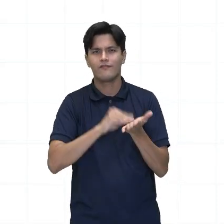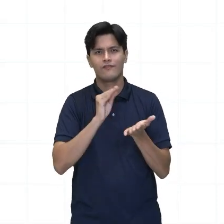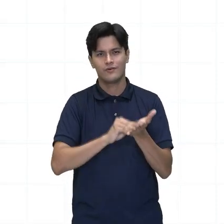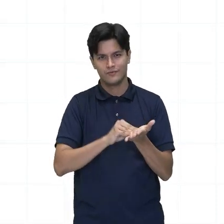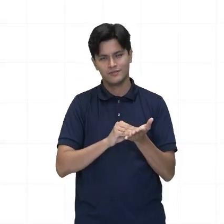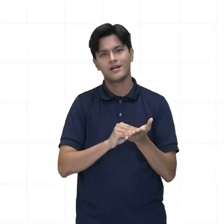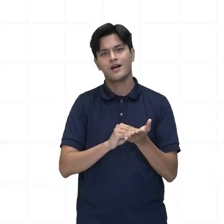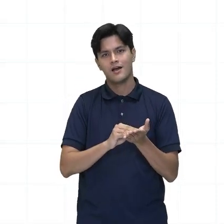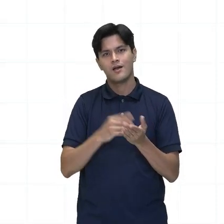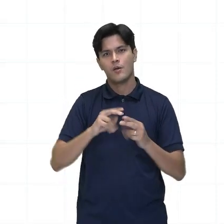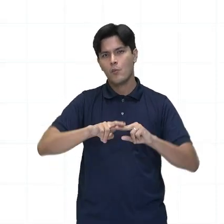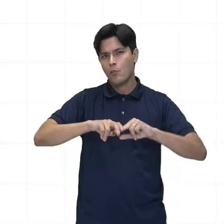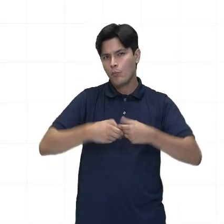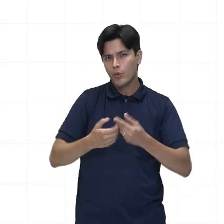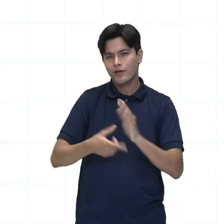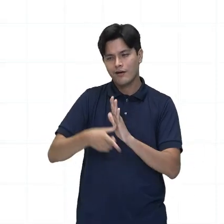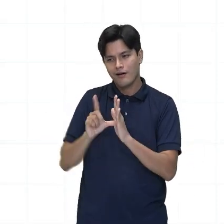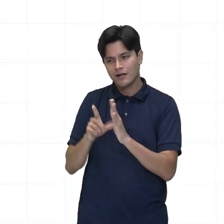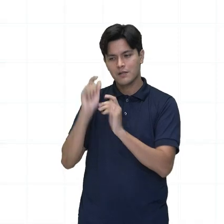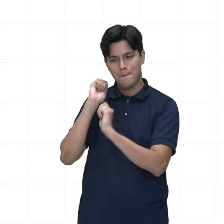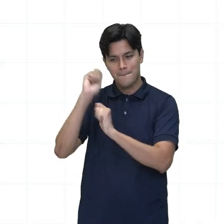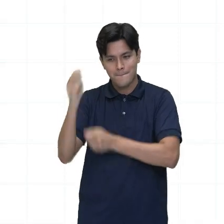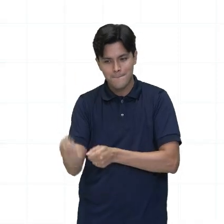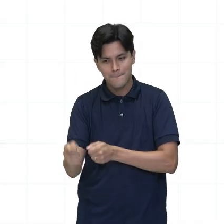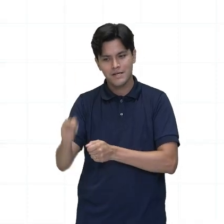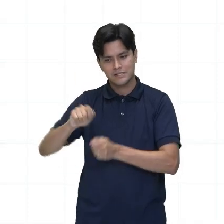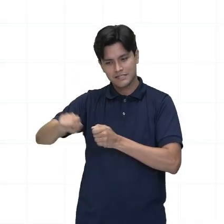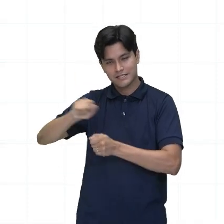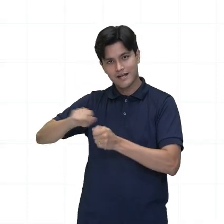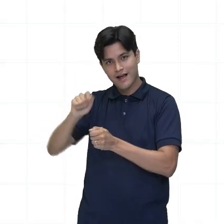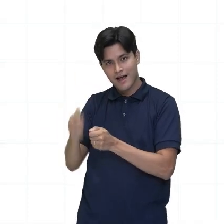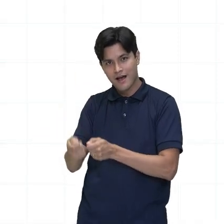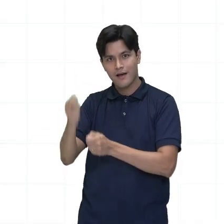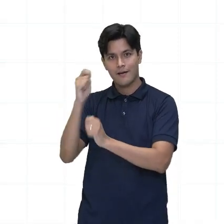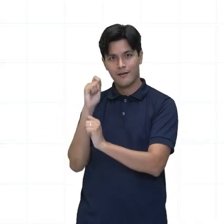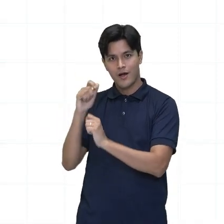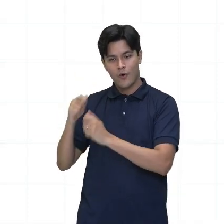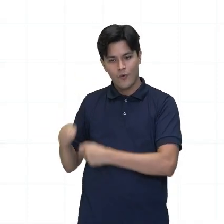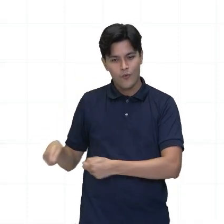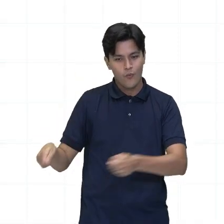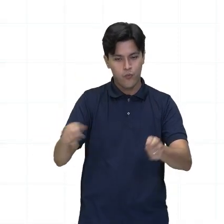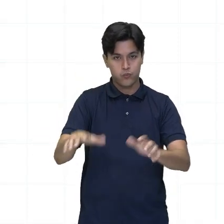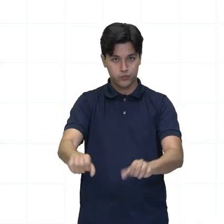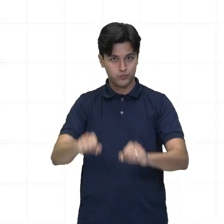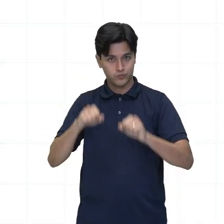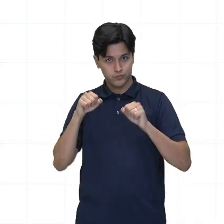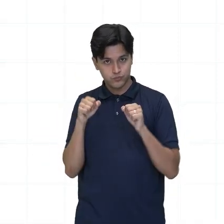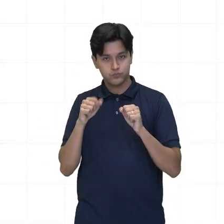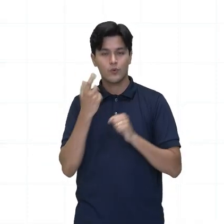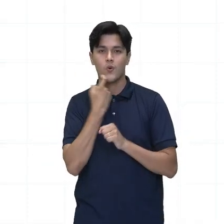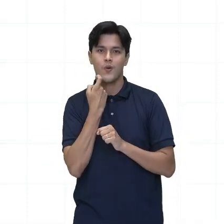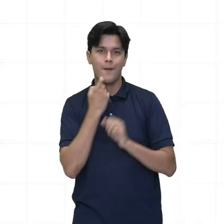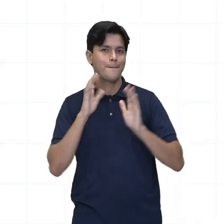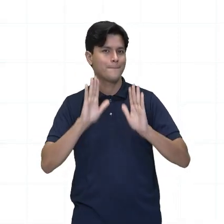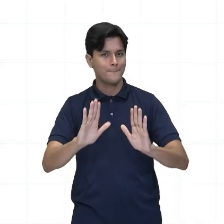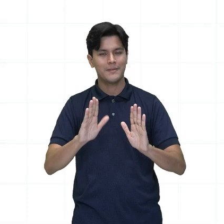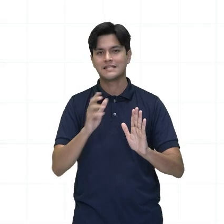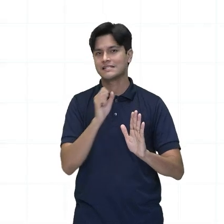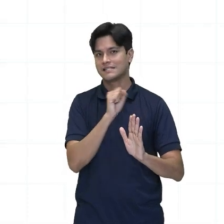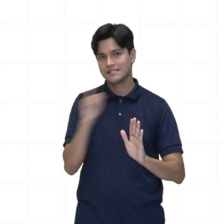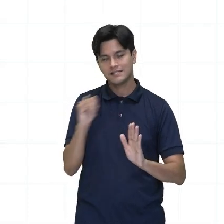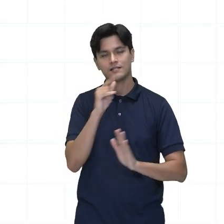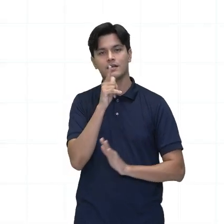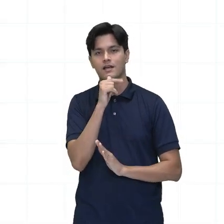fazia parte do cotidiano dessas pessoas foi afetado, né, porque se há uma seca extrema como essa, a gente vai ver